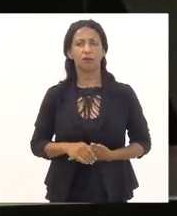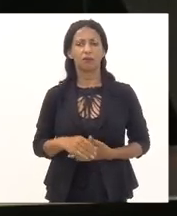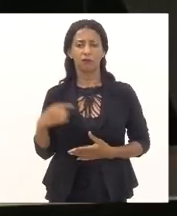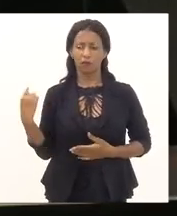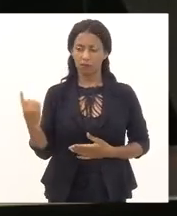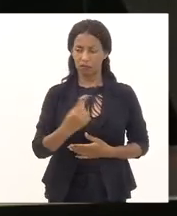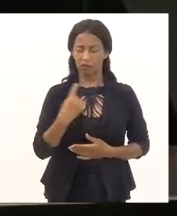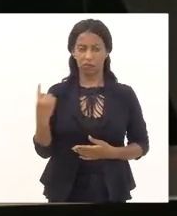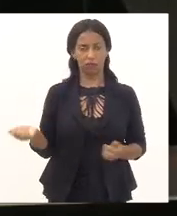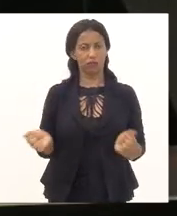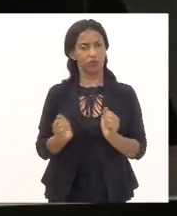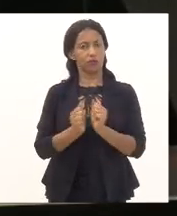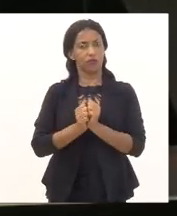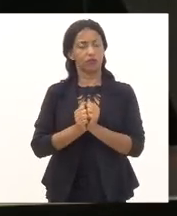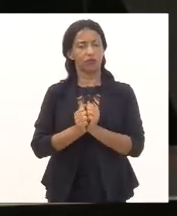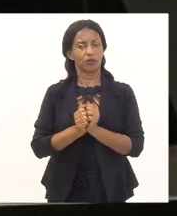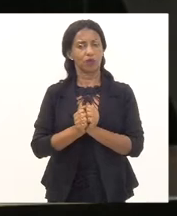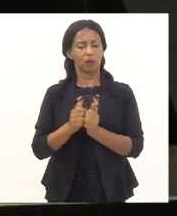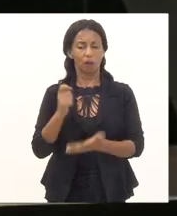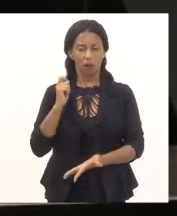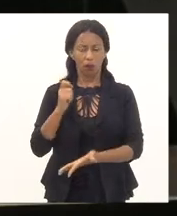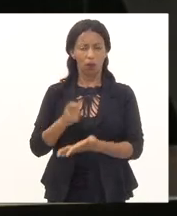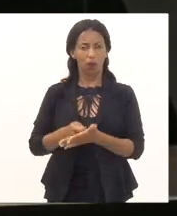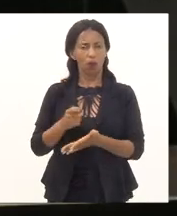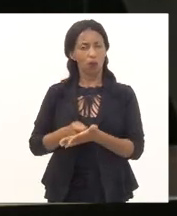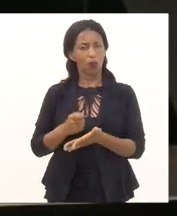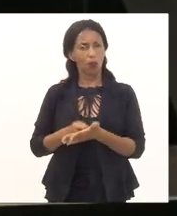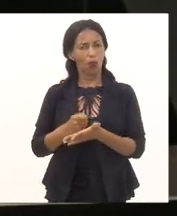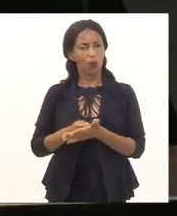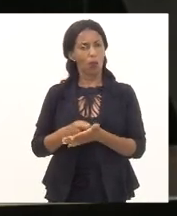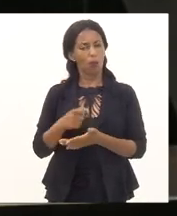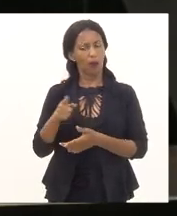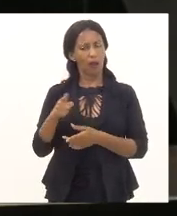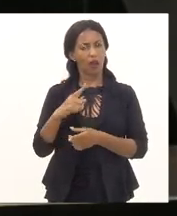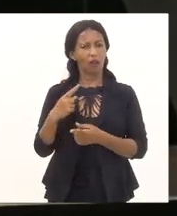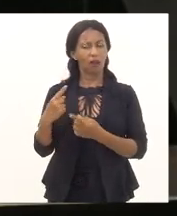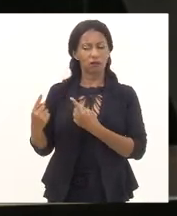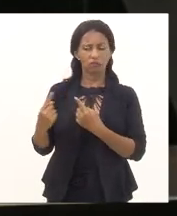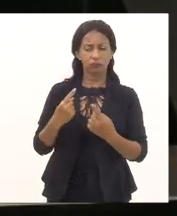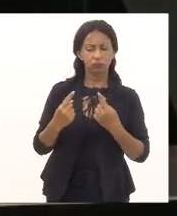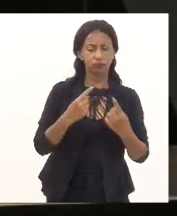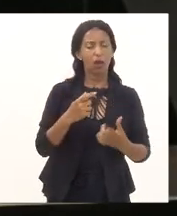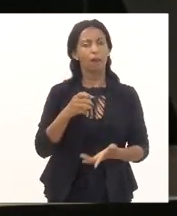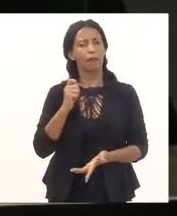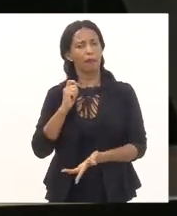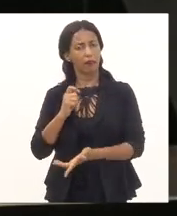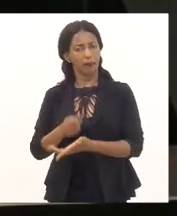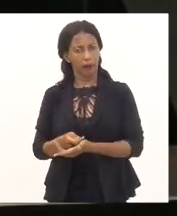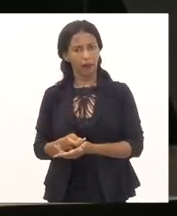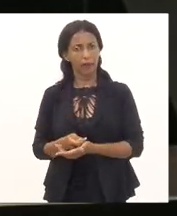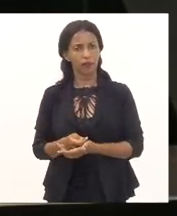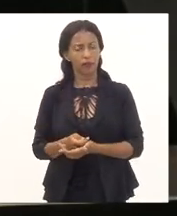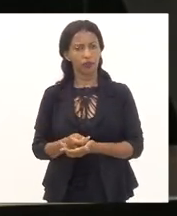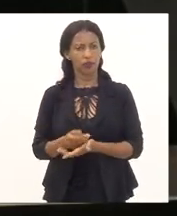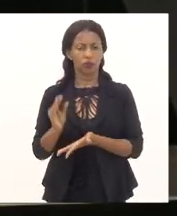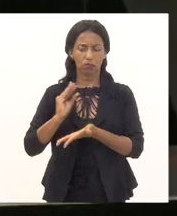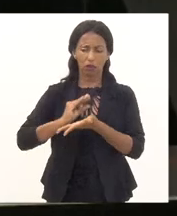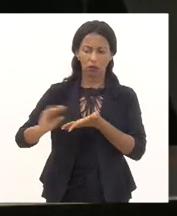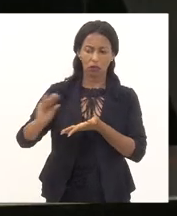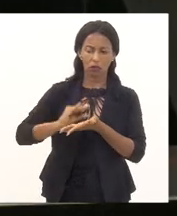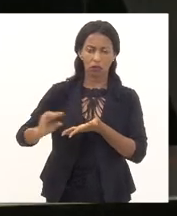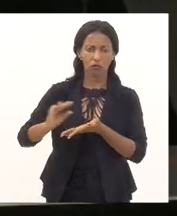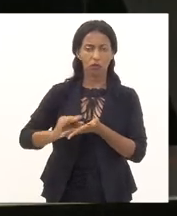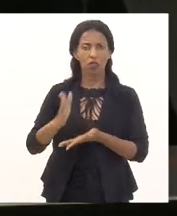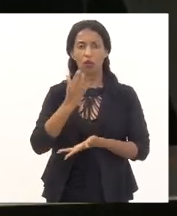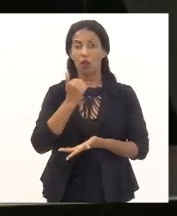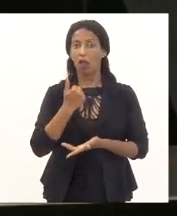estaremos aqui para cobrar essa mesa de negociação e para garantir a questão do auxílio alimentação,